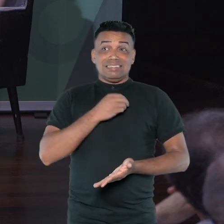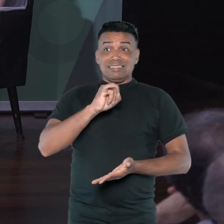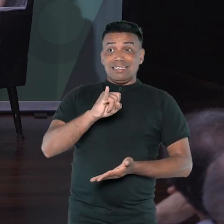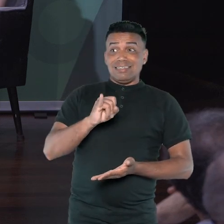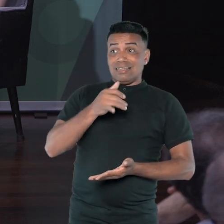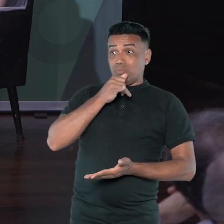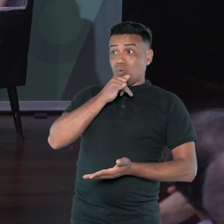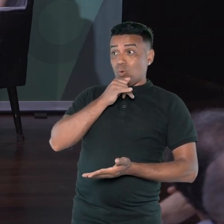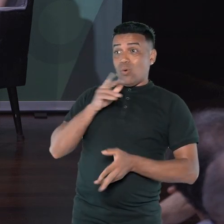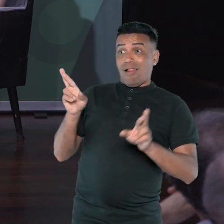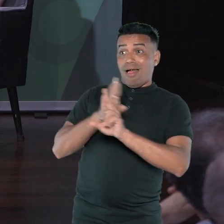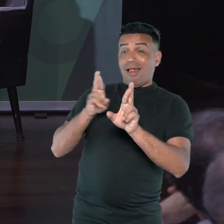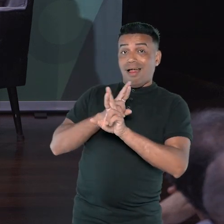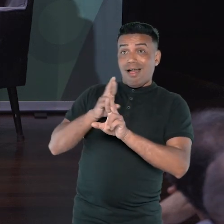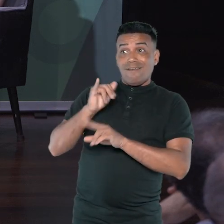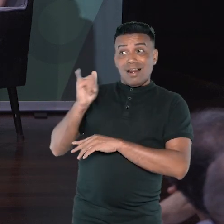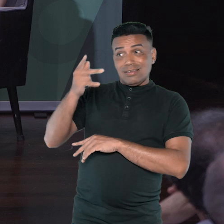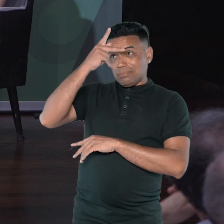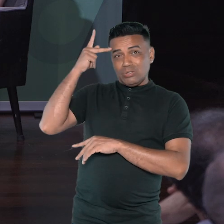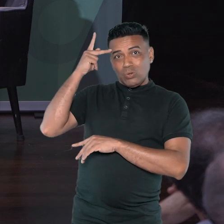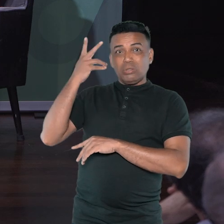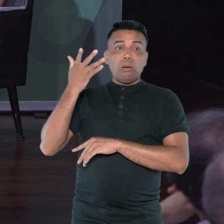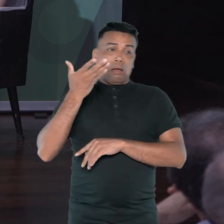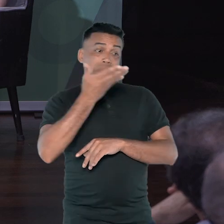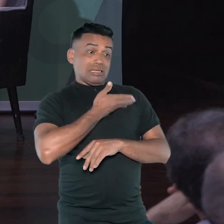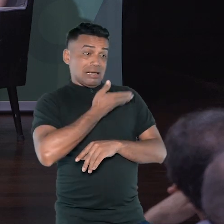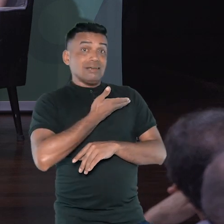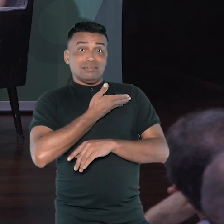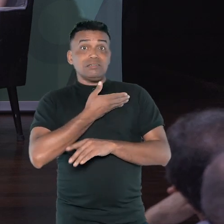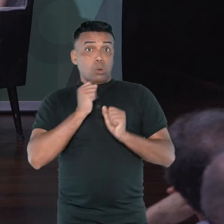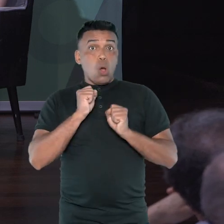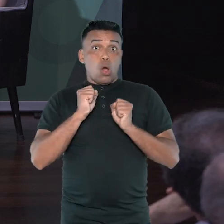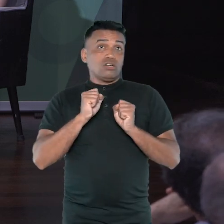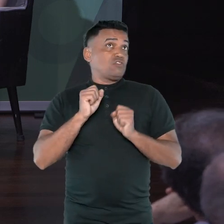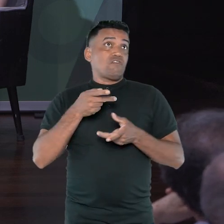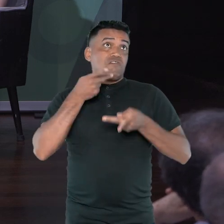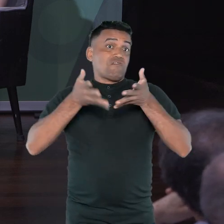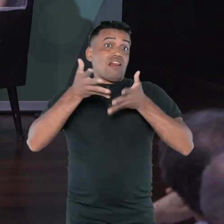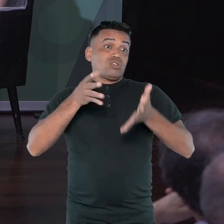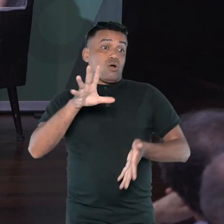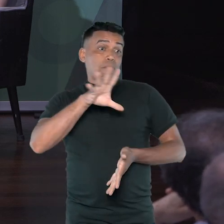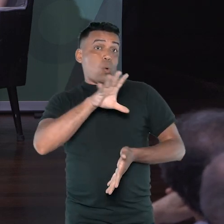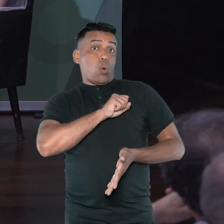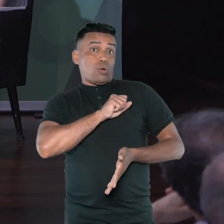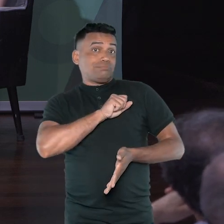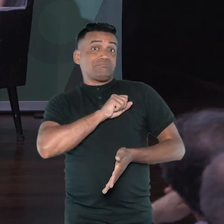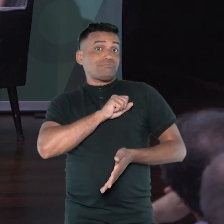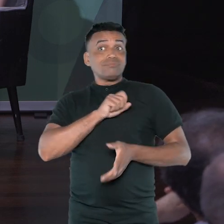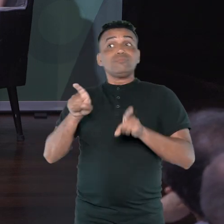algumas pessoas, inclusive em termos de amizade também, a gente pode extrapolar, não precisa ficar só nas relações amorosas,